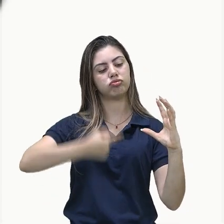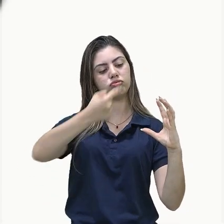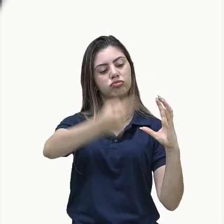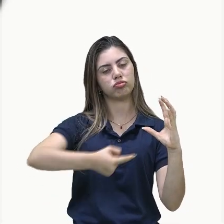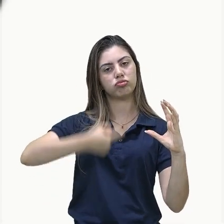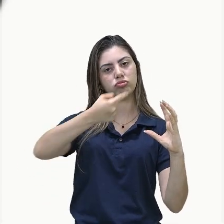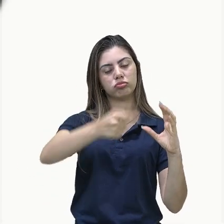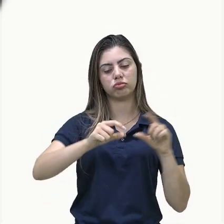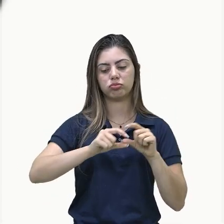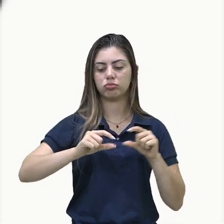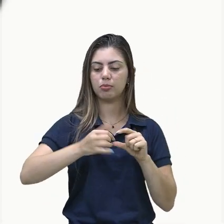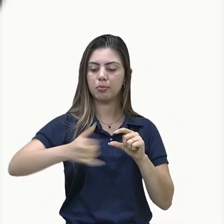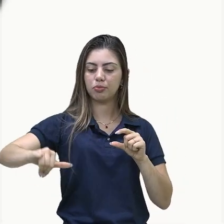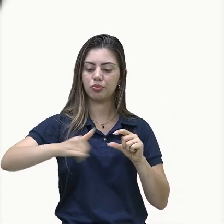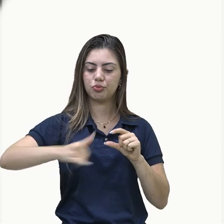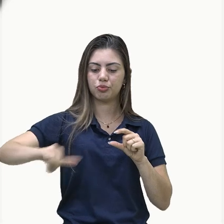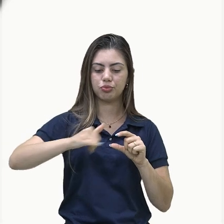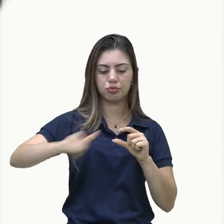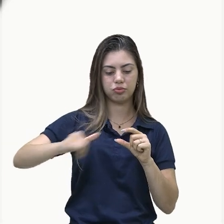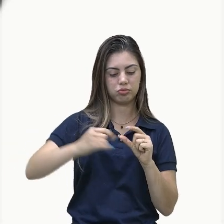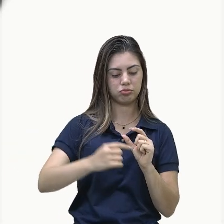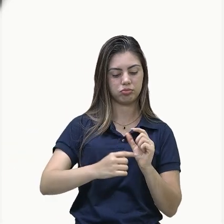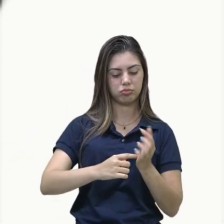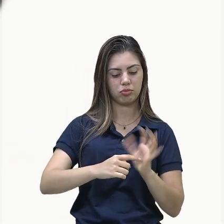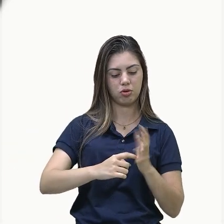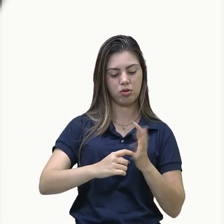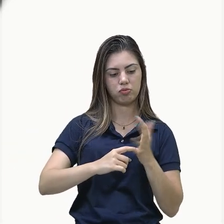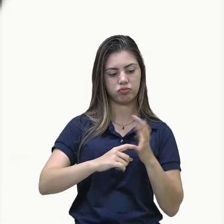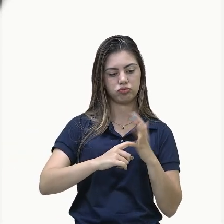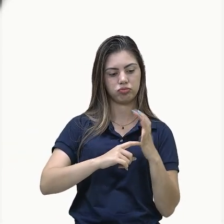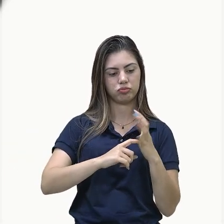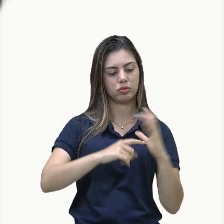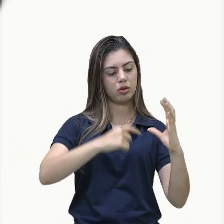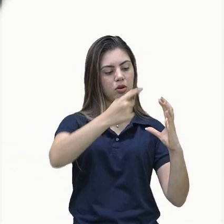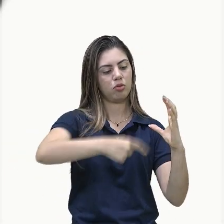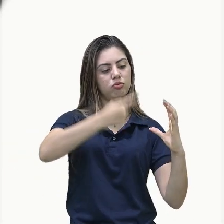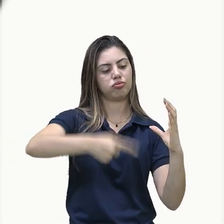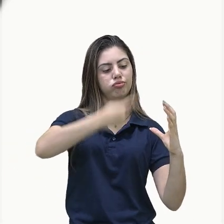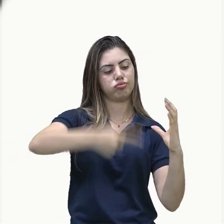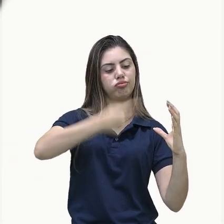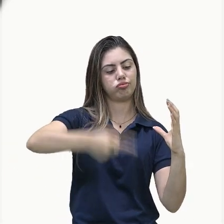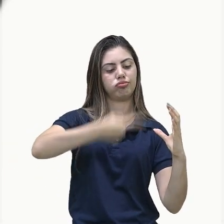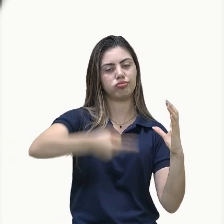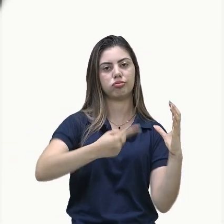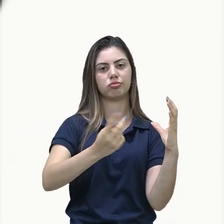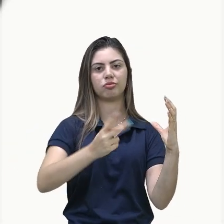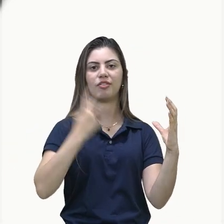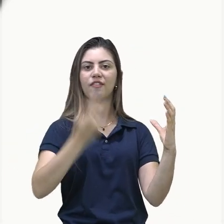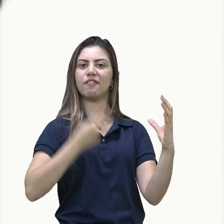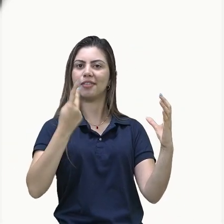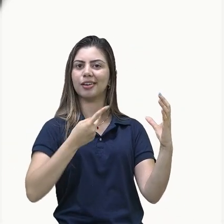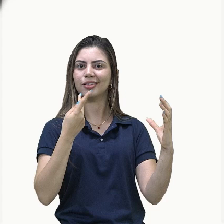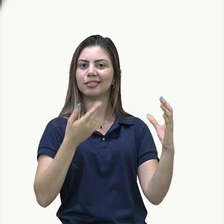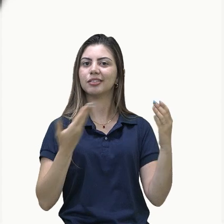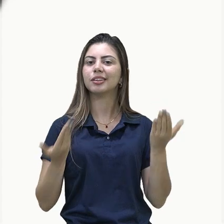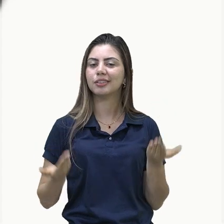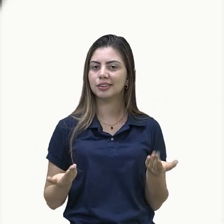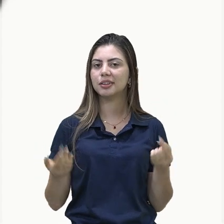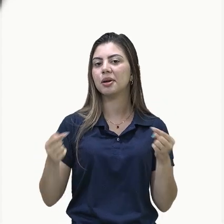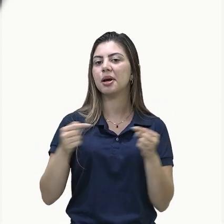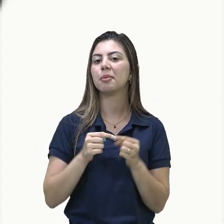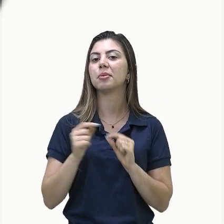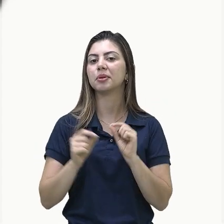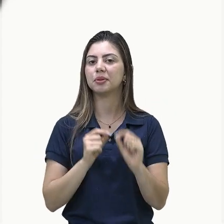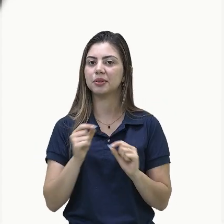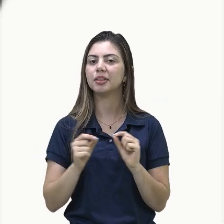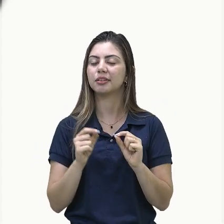aí dessa energia mecânica em energia eólica. Portanto, indiretamente, o ventilador também transforma